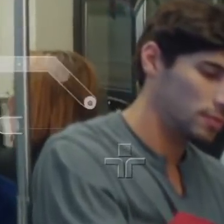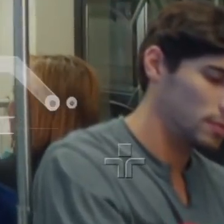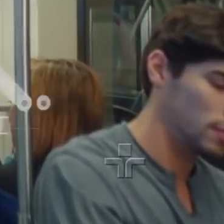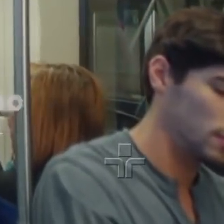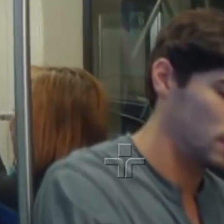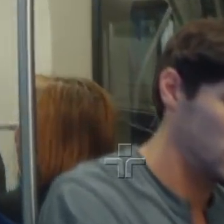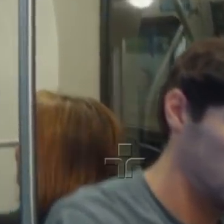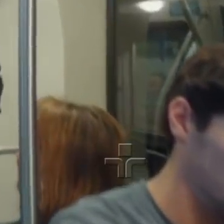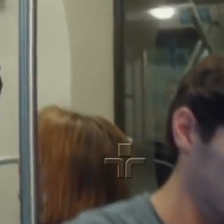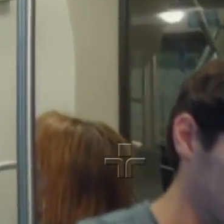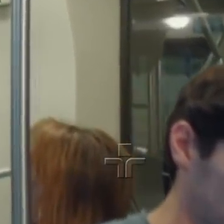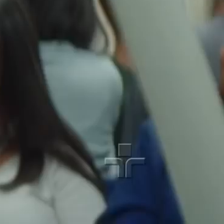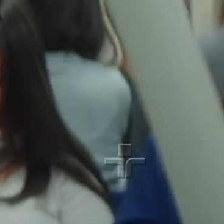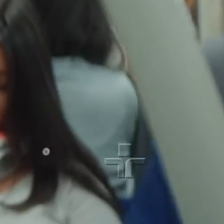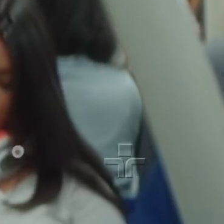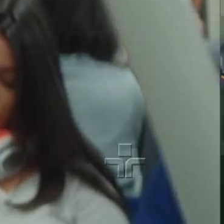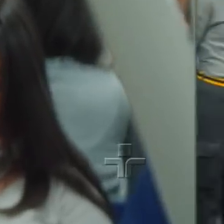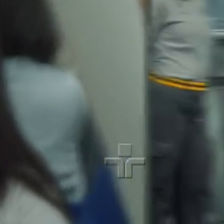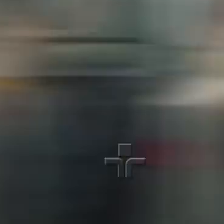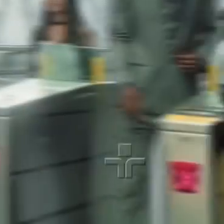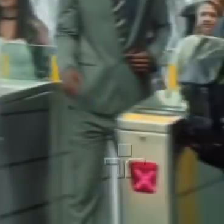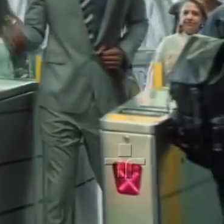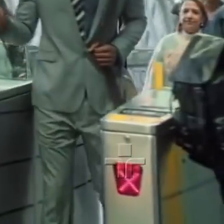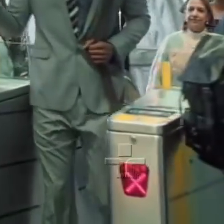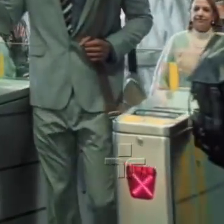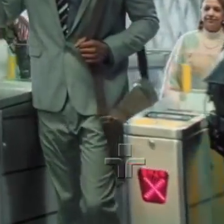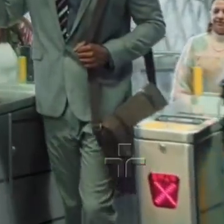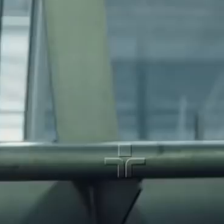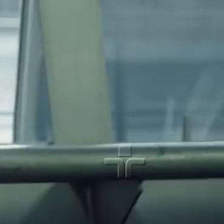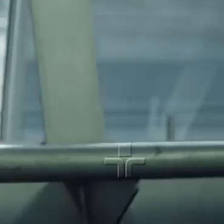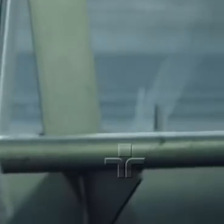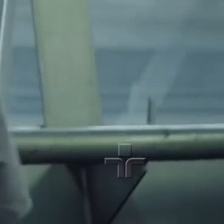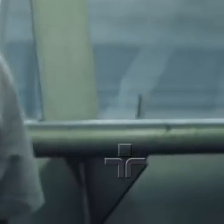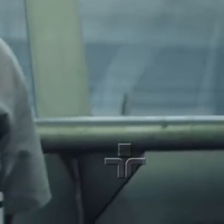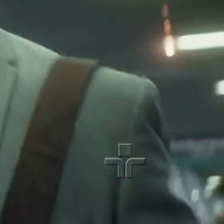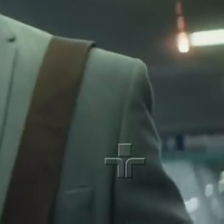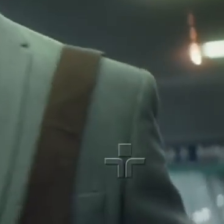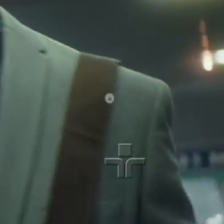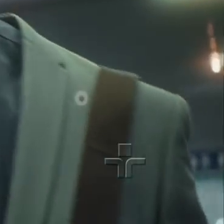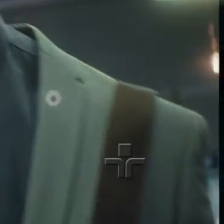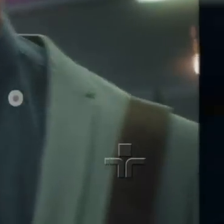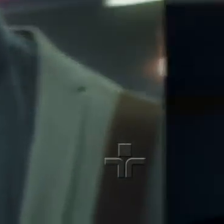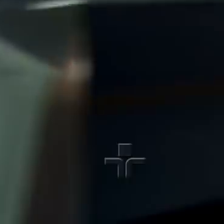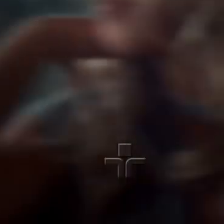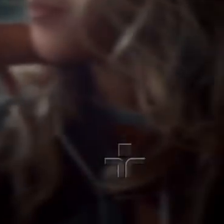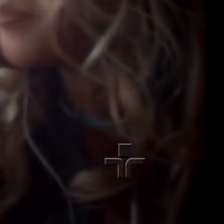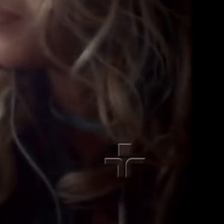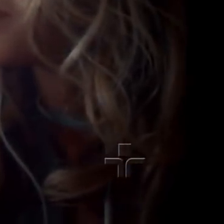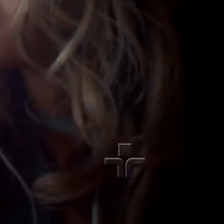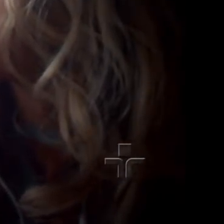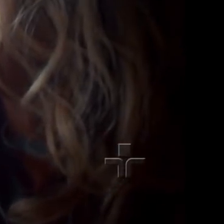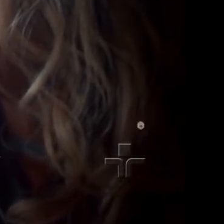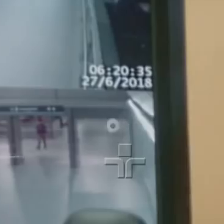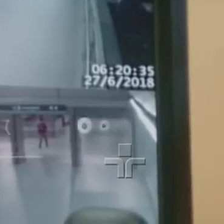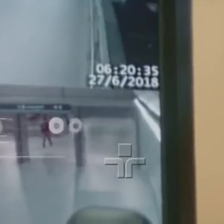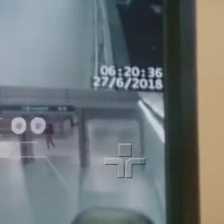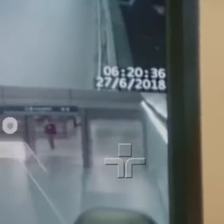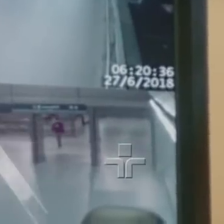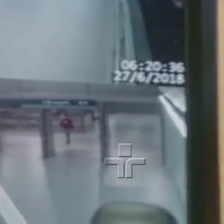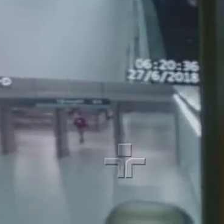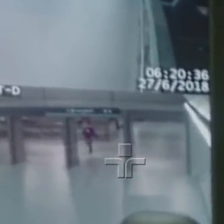A vida passa pelo metrô, todos os dias. Para ir ao trabalho em menos tempo, voltar da